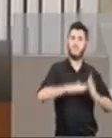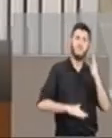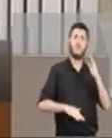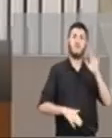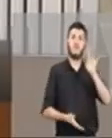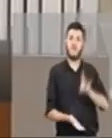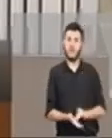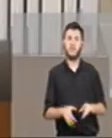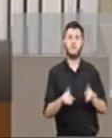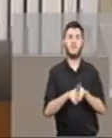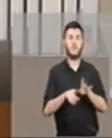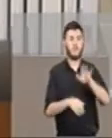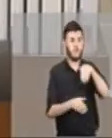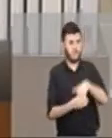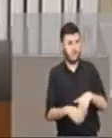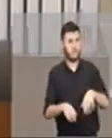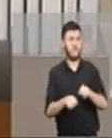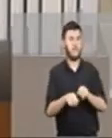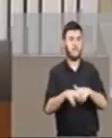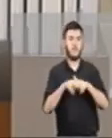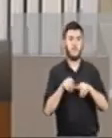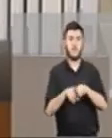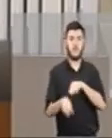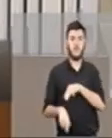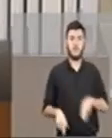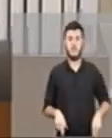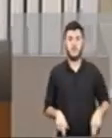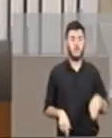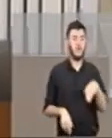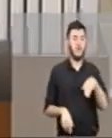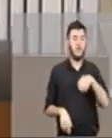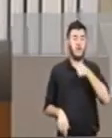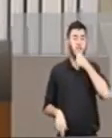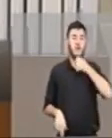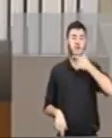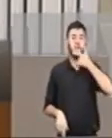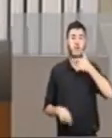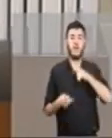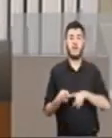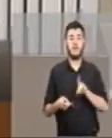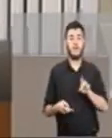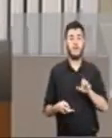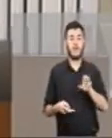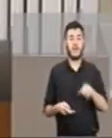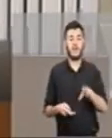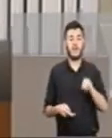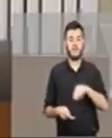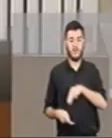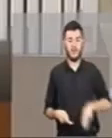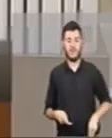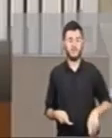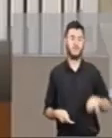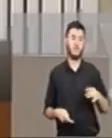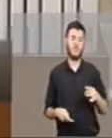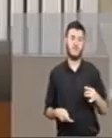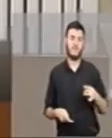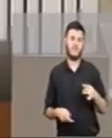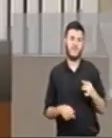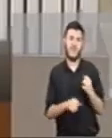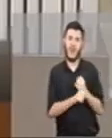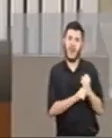votos proferidos pelo ministro Marco Aurélio e pelo decano Celso de Mello me seduziriam. Mas, diante